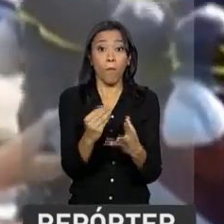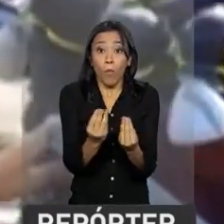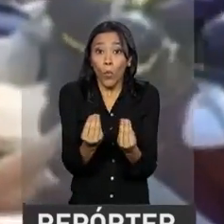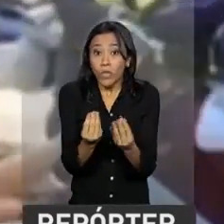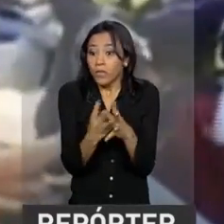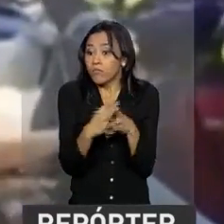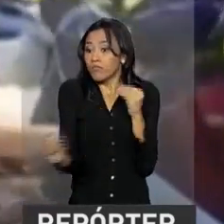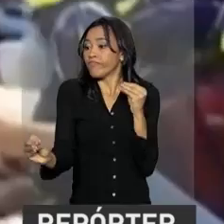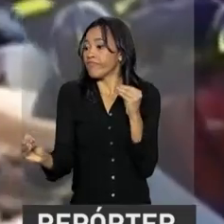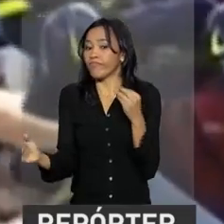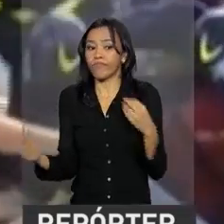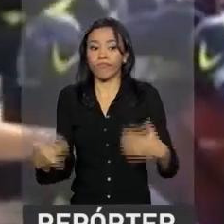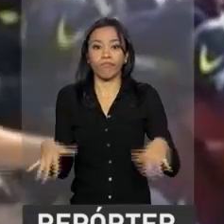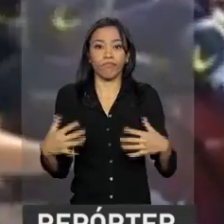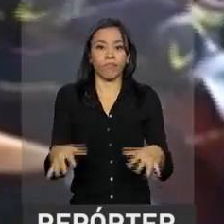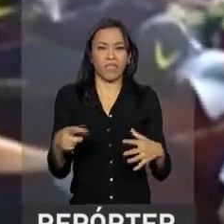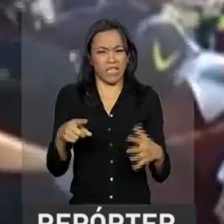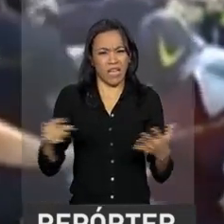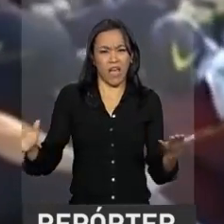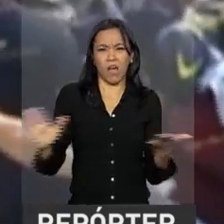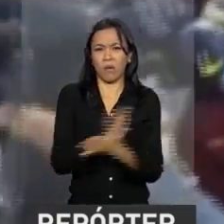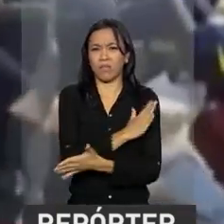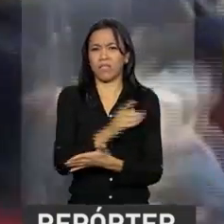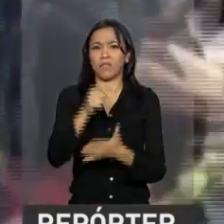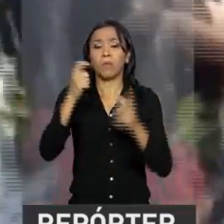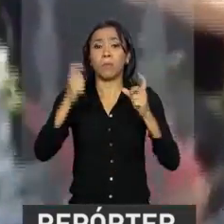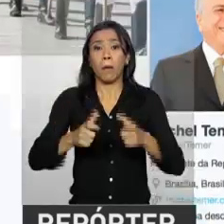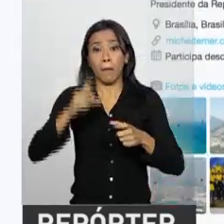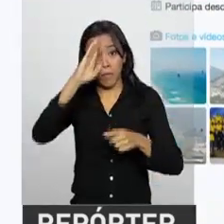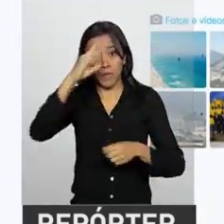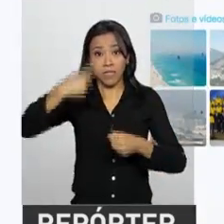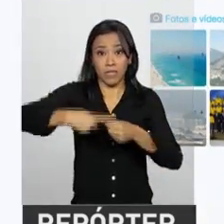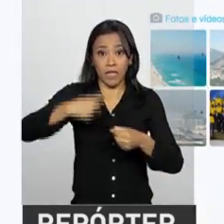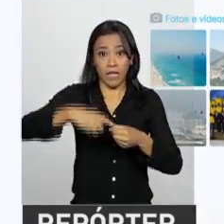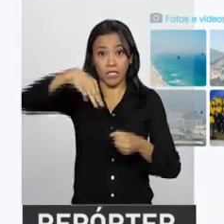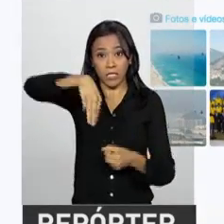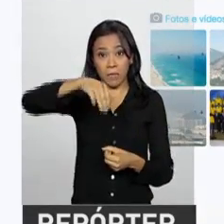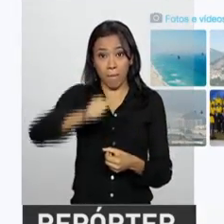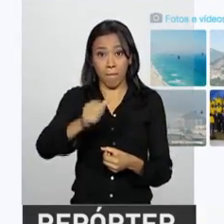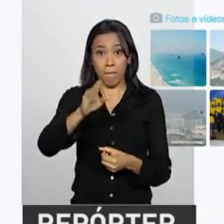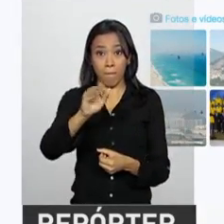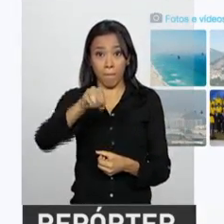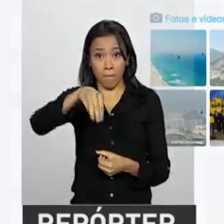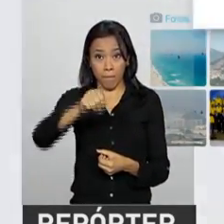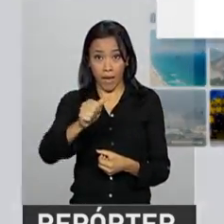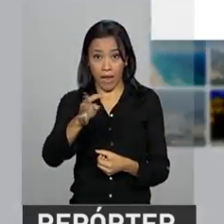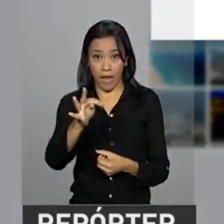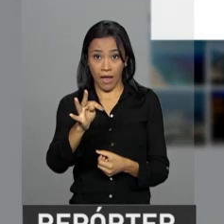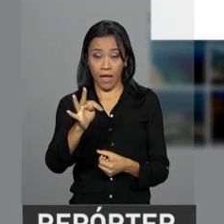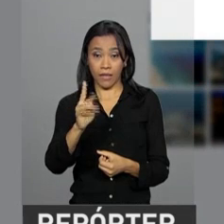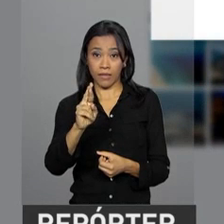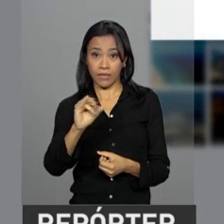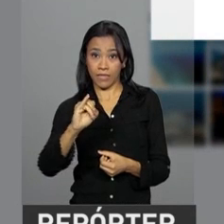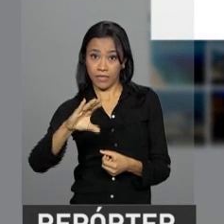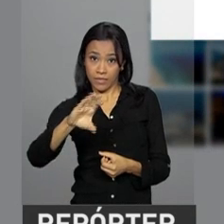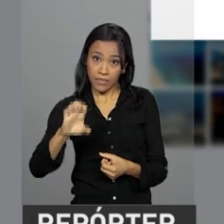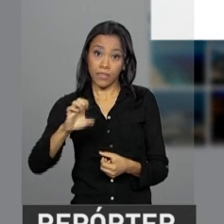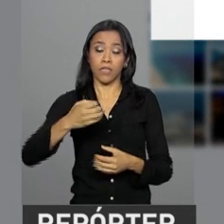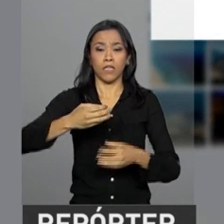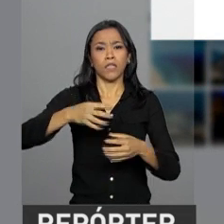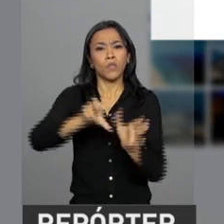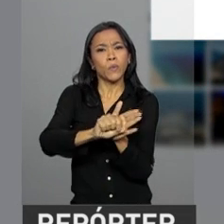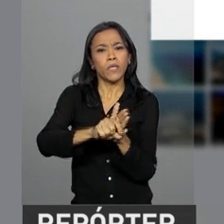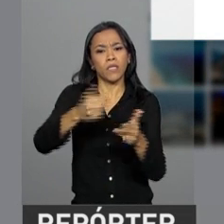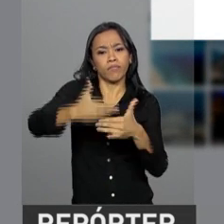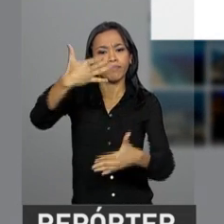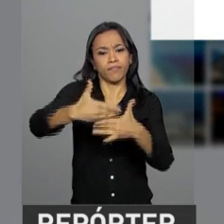a destruição foi grande principalmente na cidade de amatrice na região central do país pelo Twitter o presidente em exercício